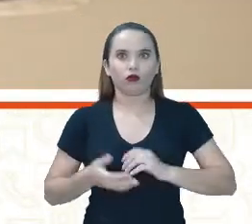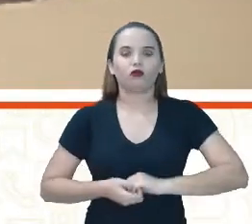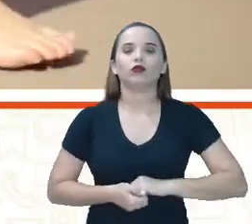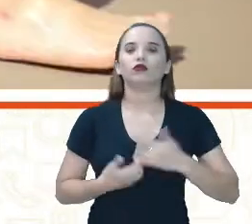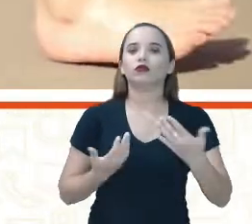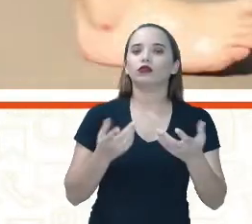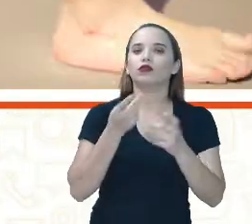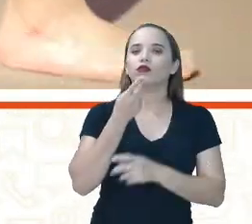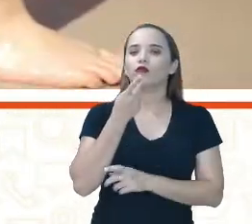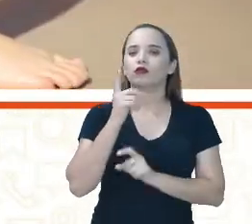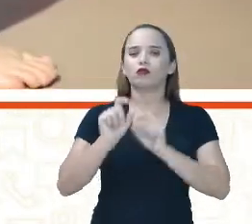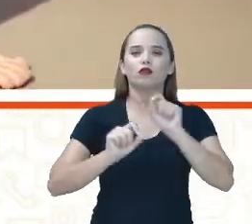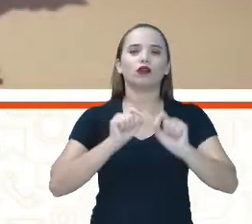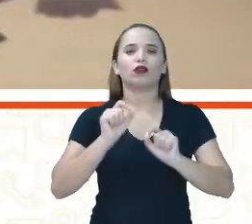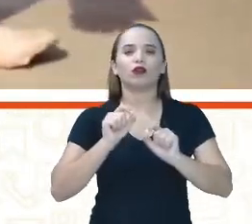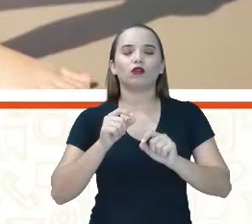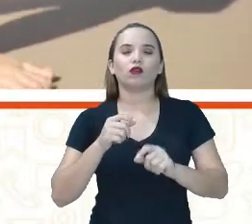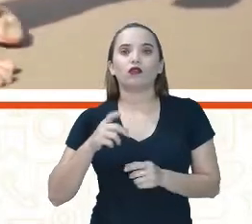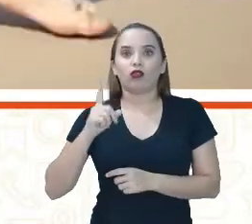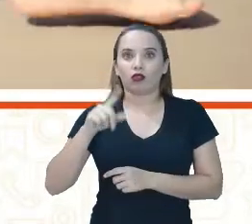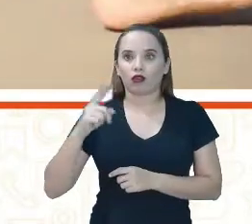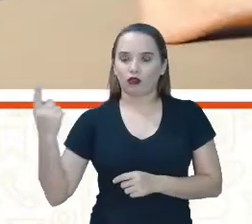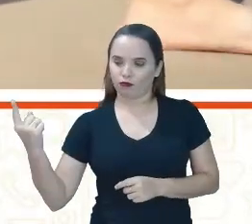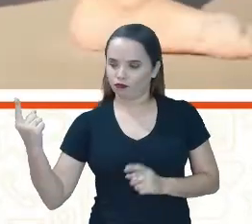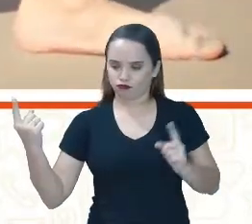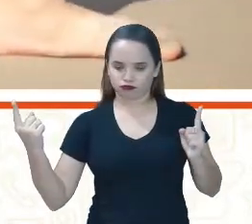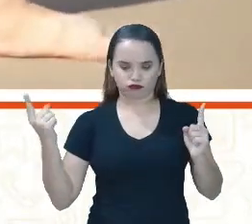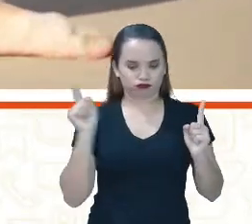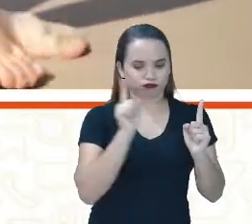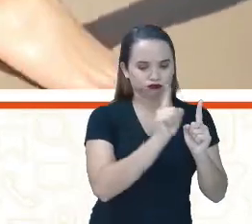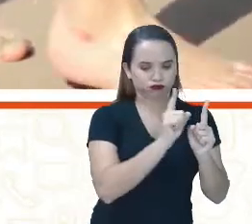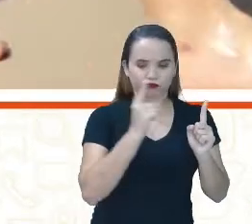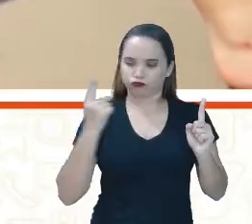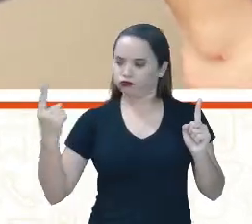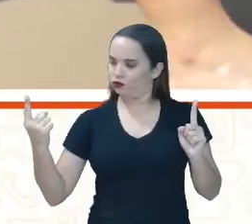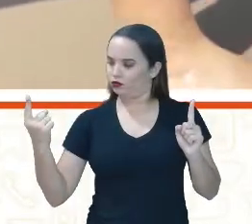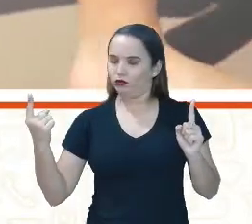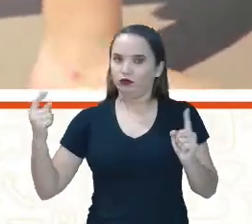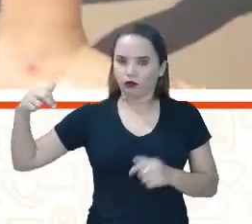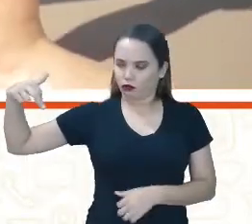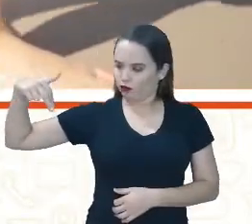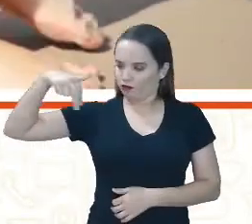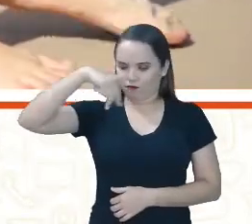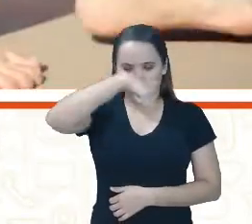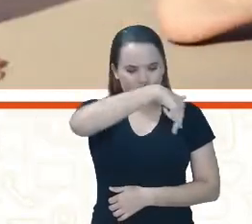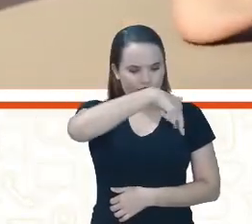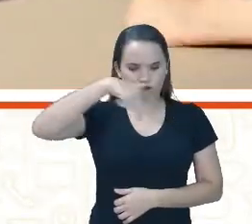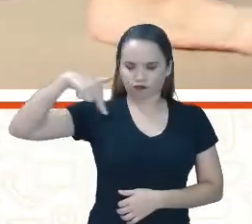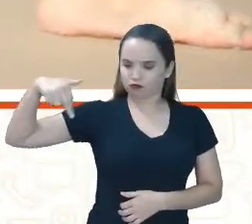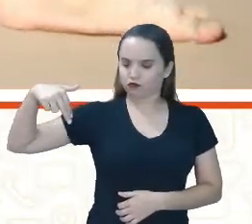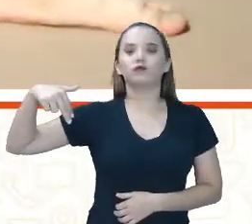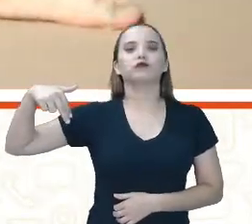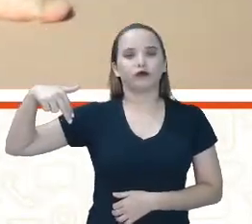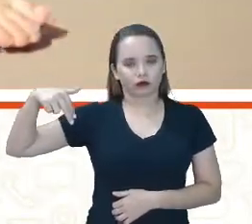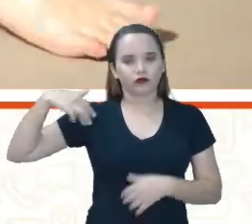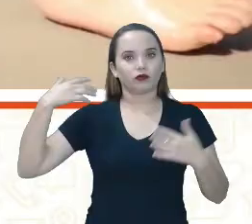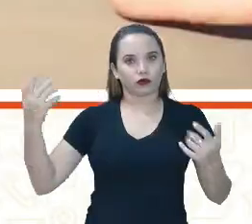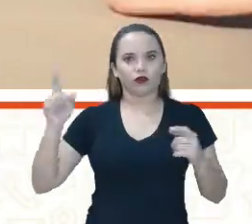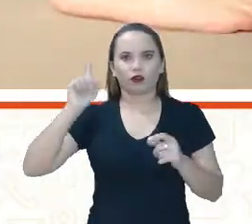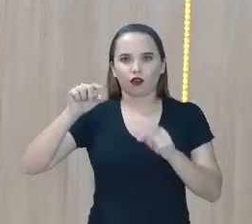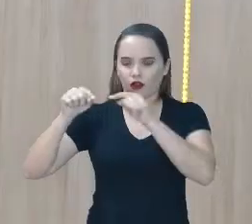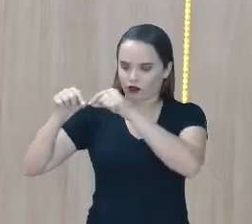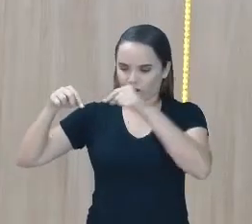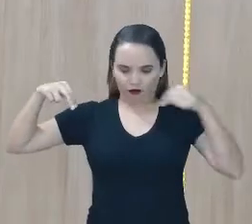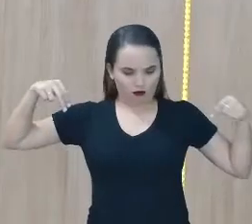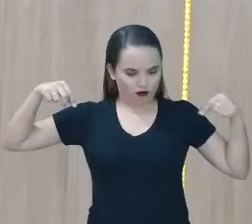falando de deslocamento de um ponto para o outro, e aí esse deslocamento de um ponto